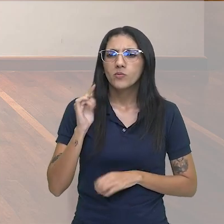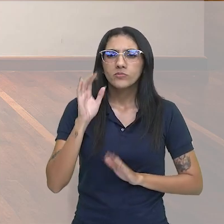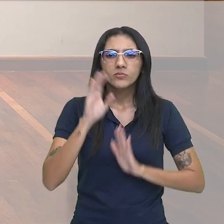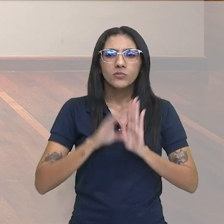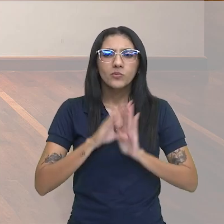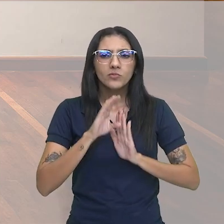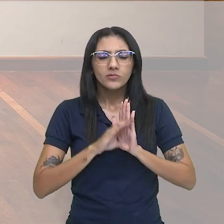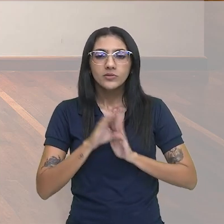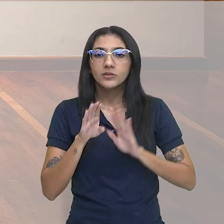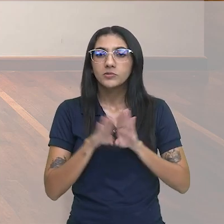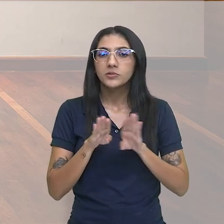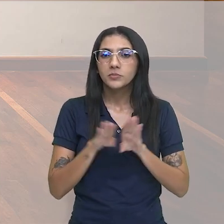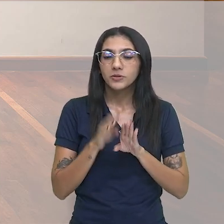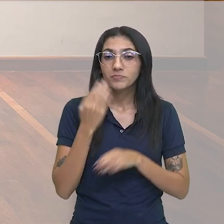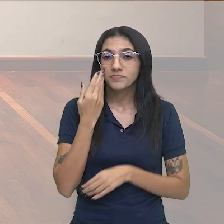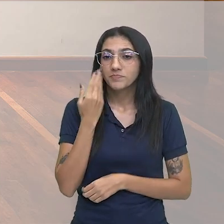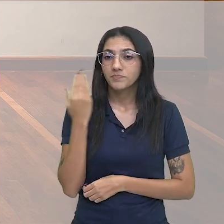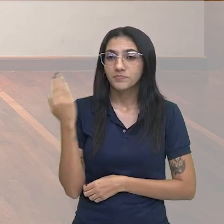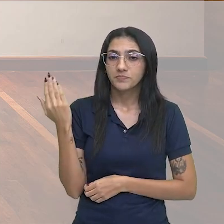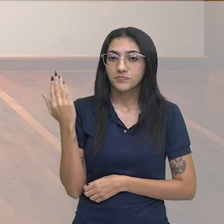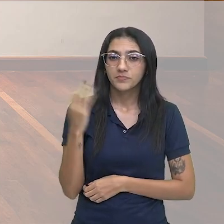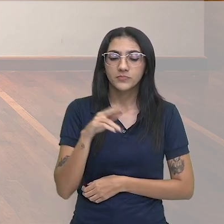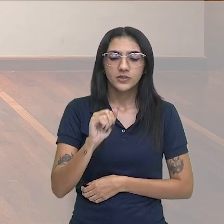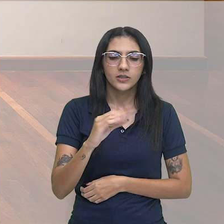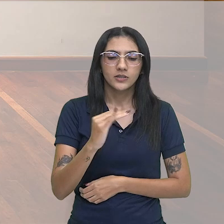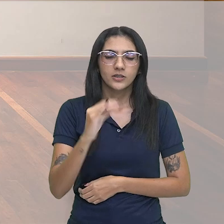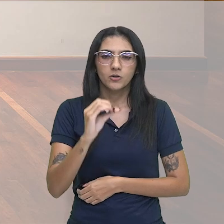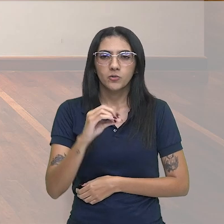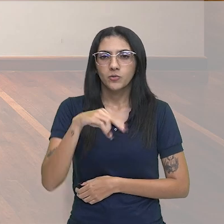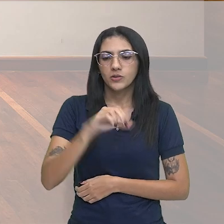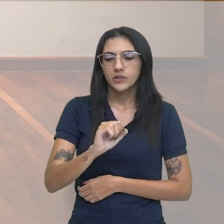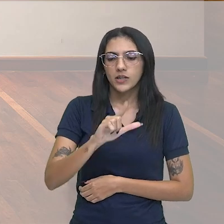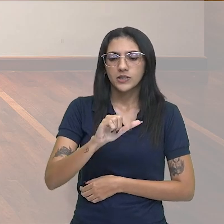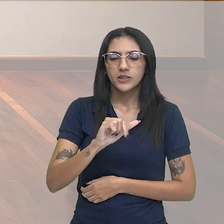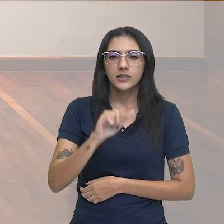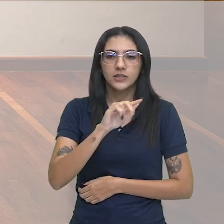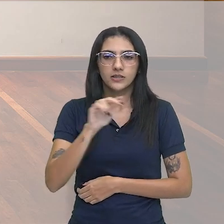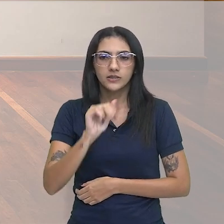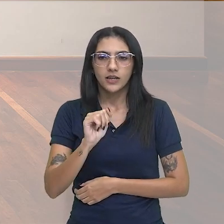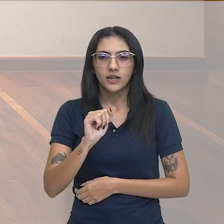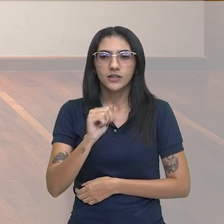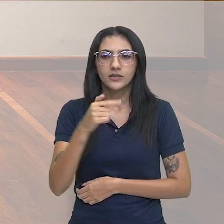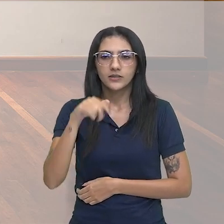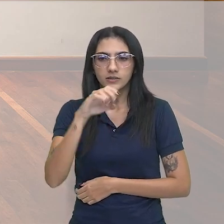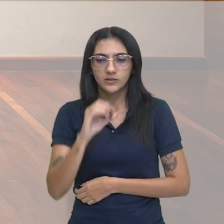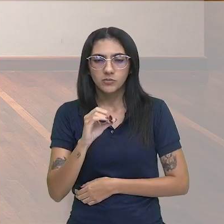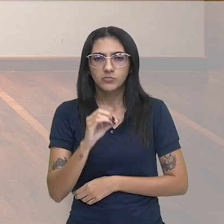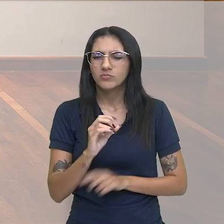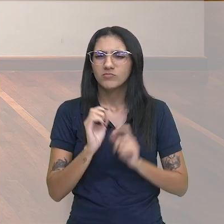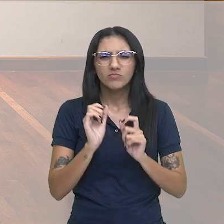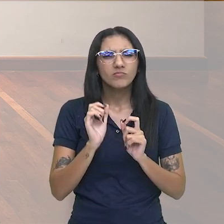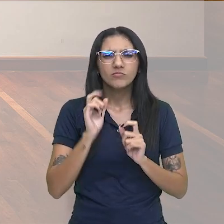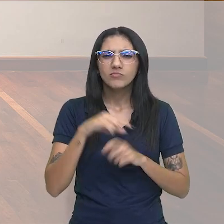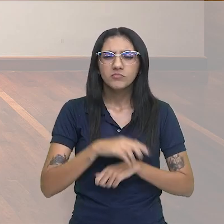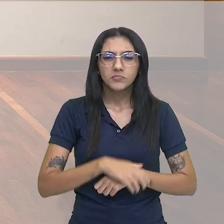de racionalizações, o conceito de racionalização, né? O que é a racionalização?